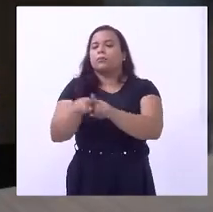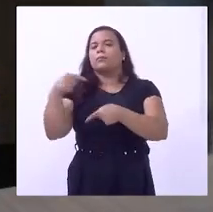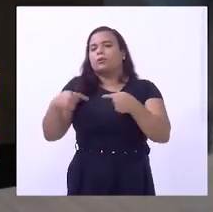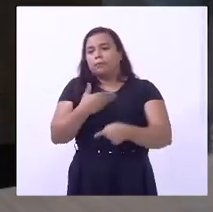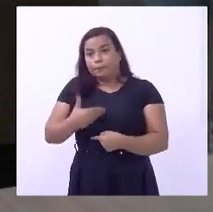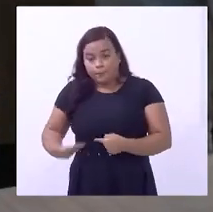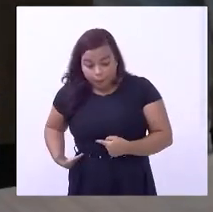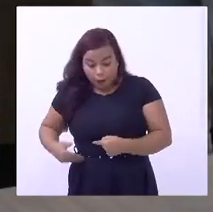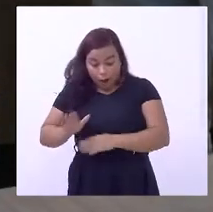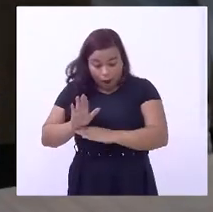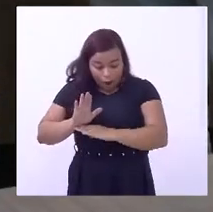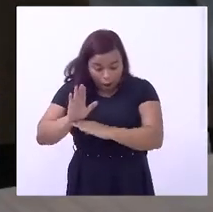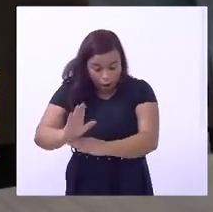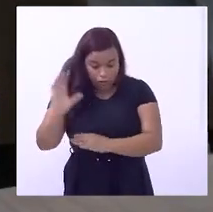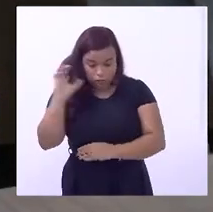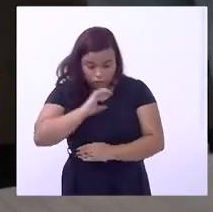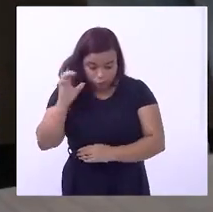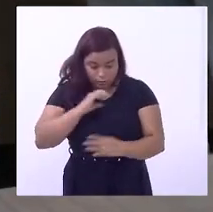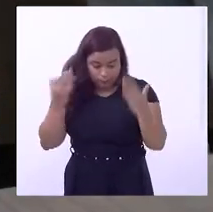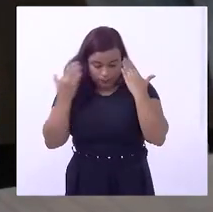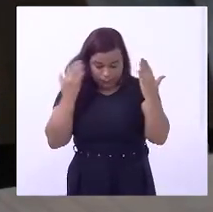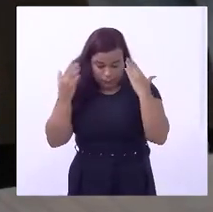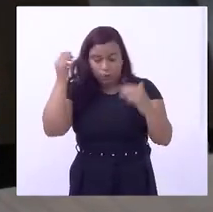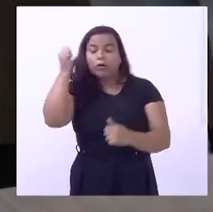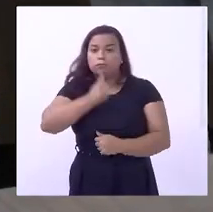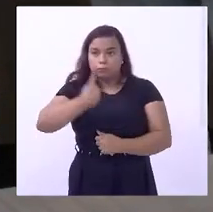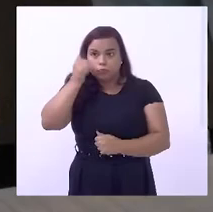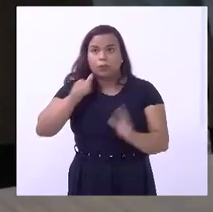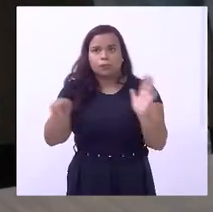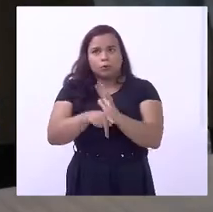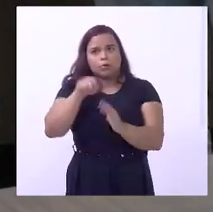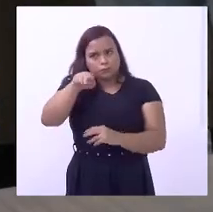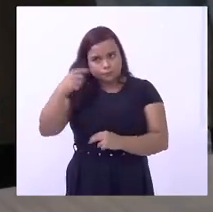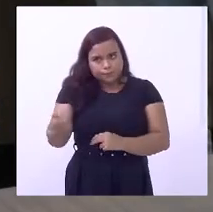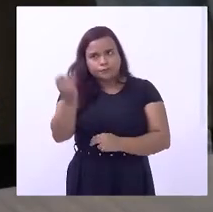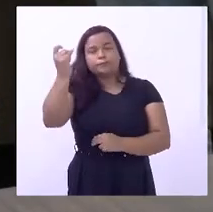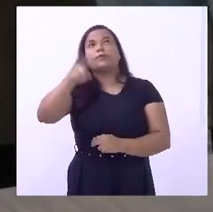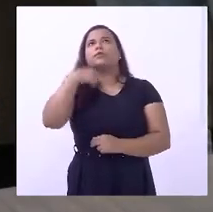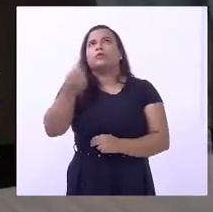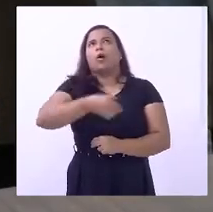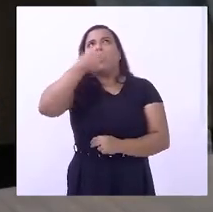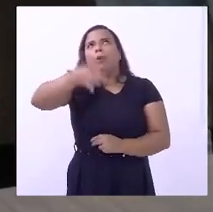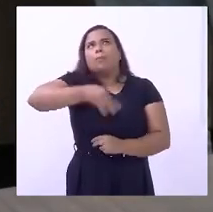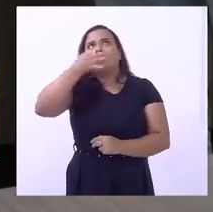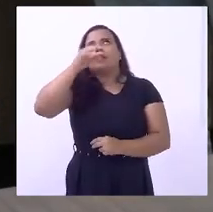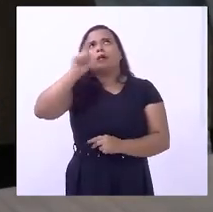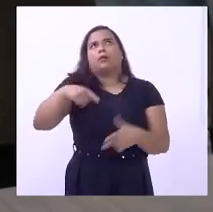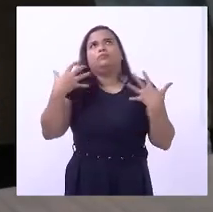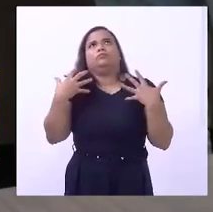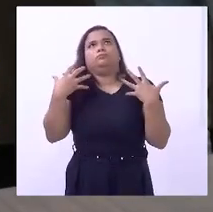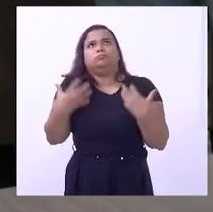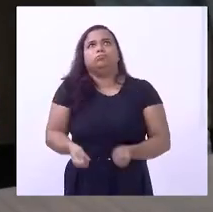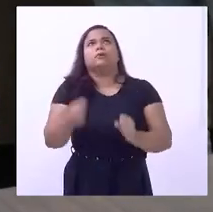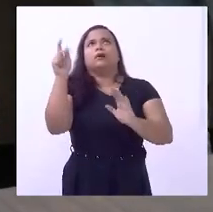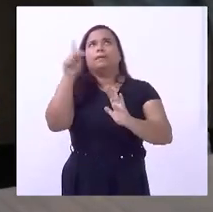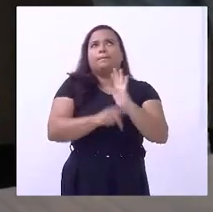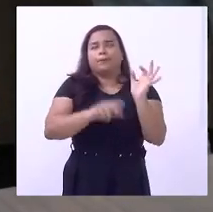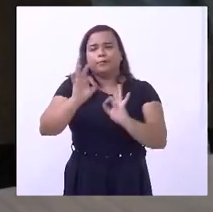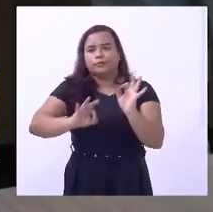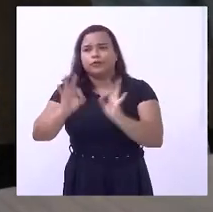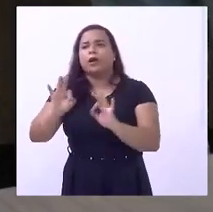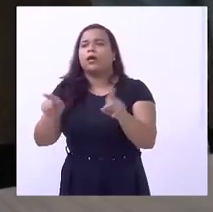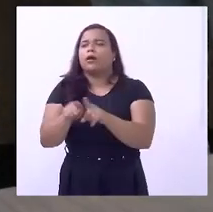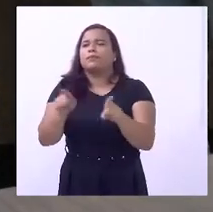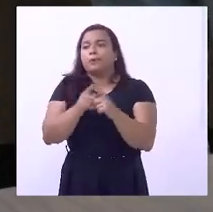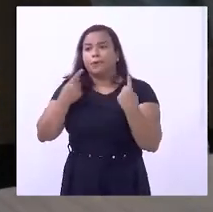socorro psicológico dessas mulheres é fundamental. Então, nesse sentido, o nosso parecer é favorável ao projeto e contrário